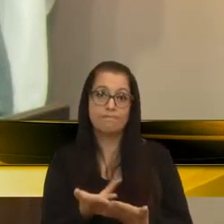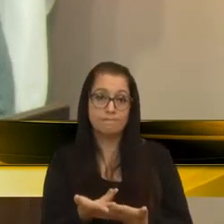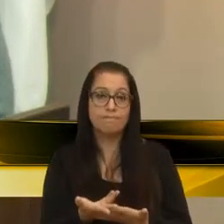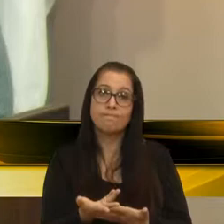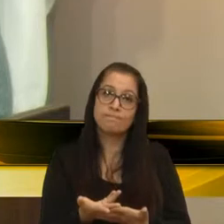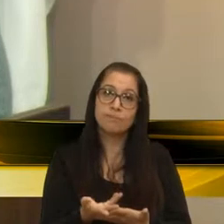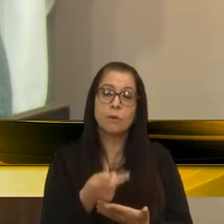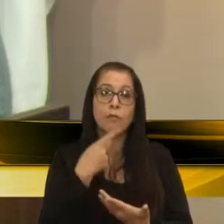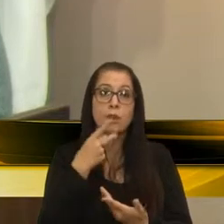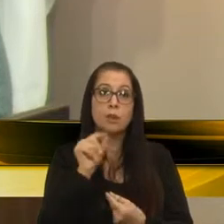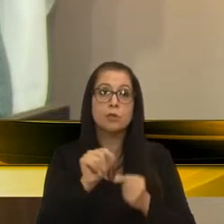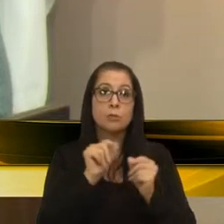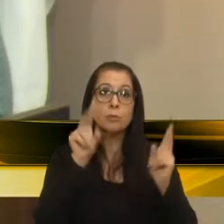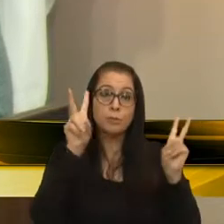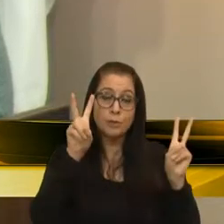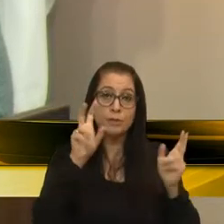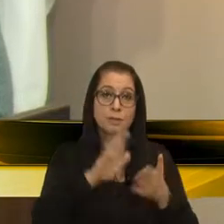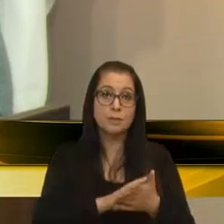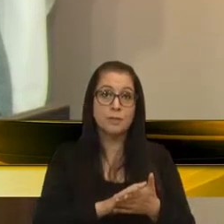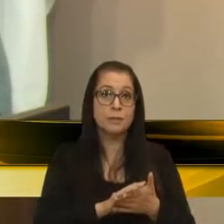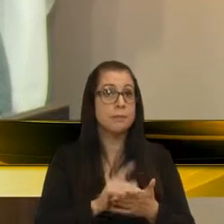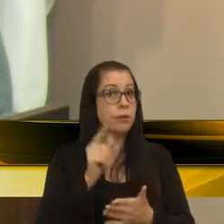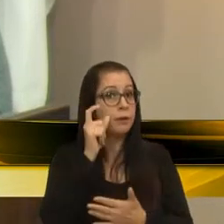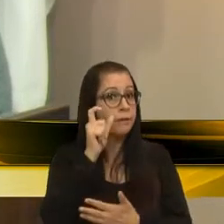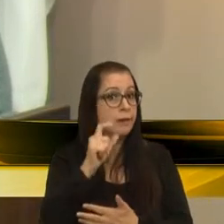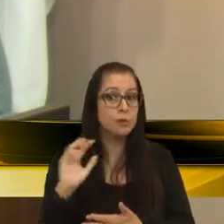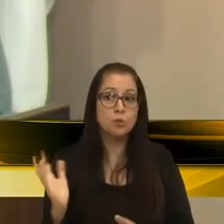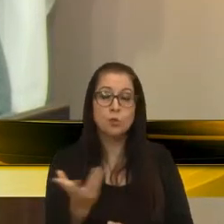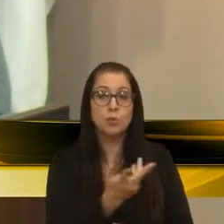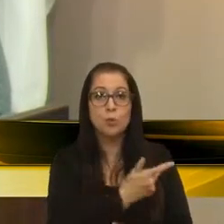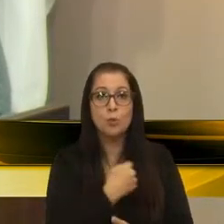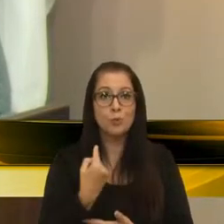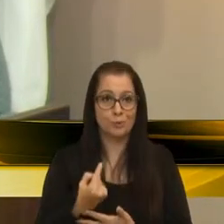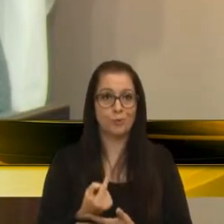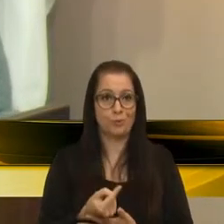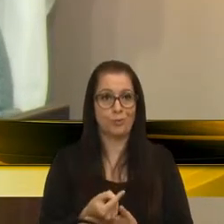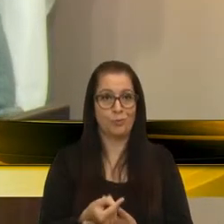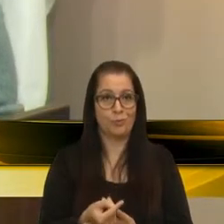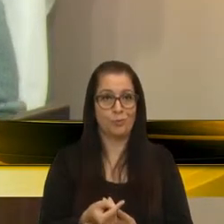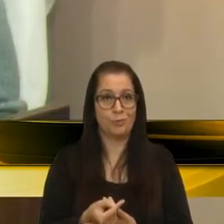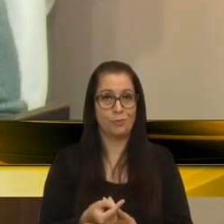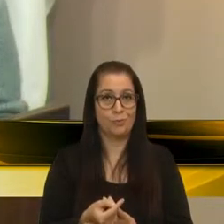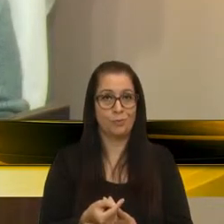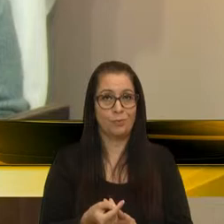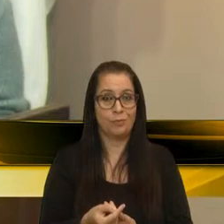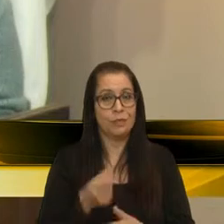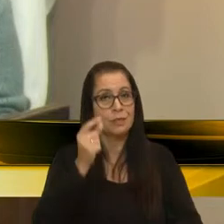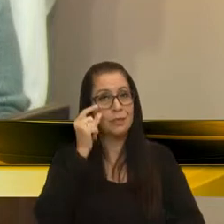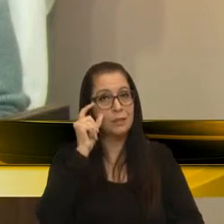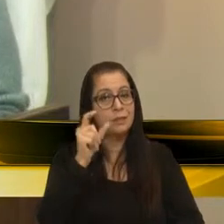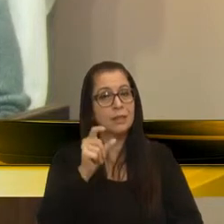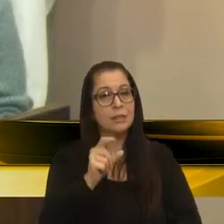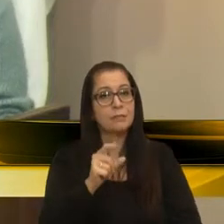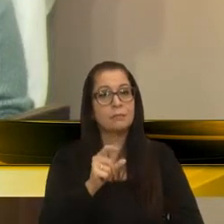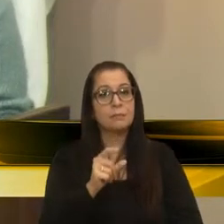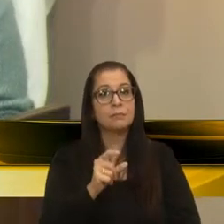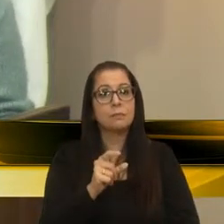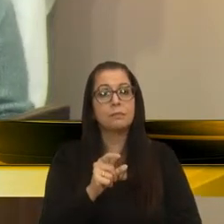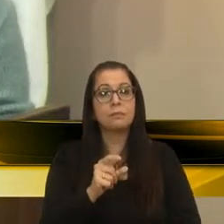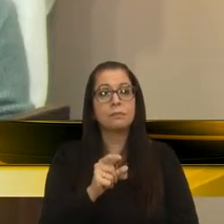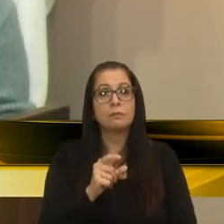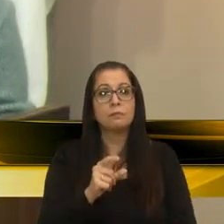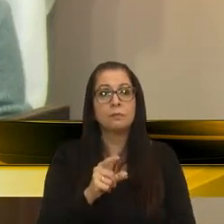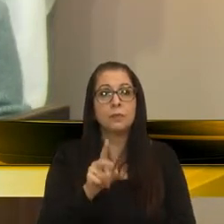eu trago esse tema porque ele é de interesse de todos nós. Ele é de interesse, né,